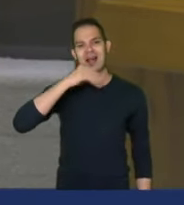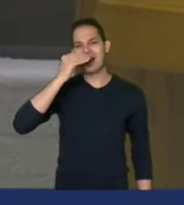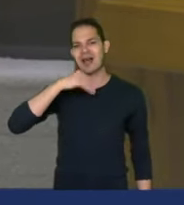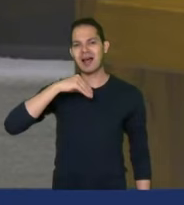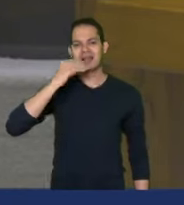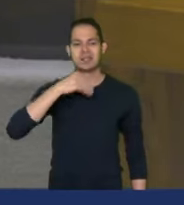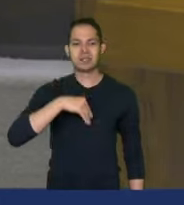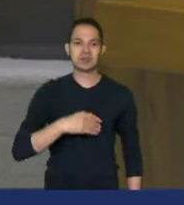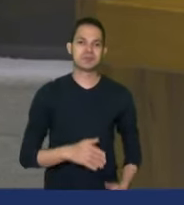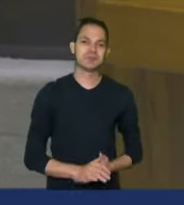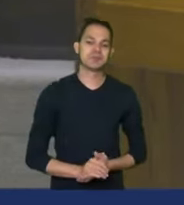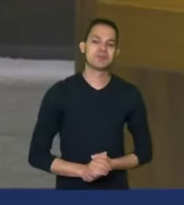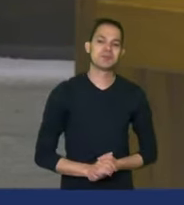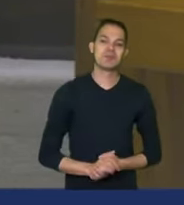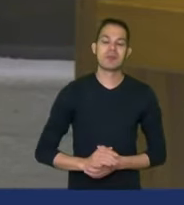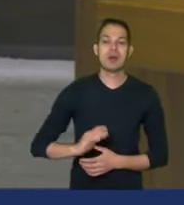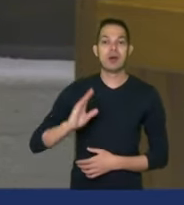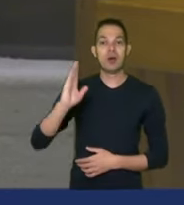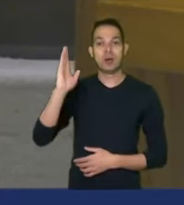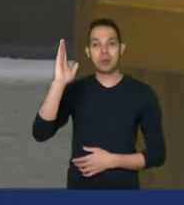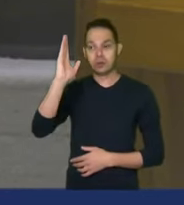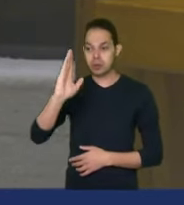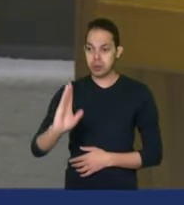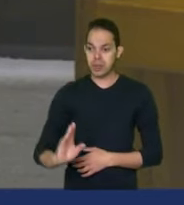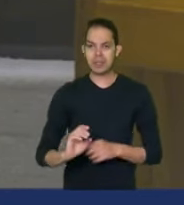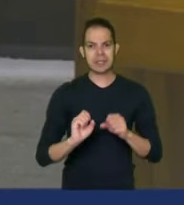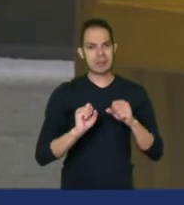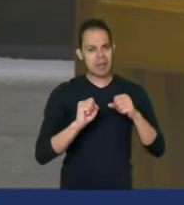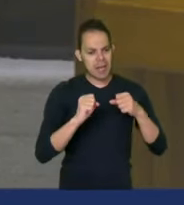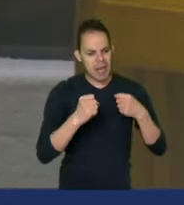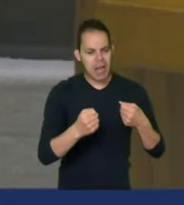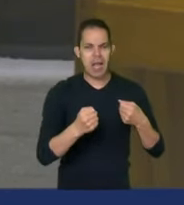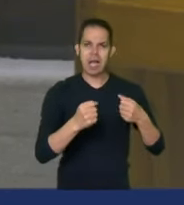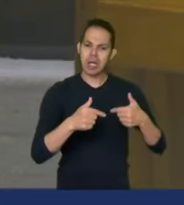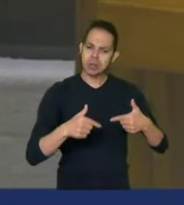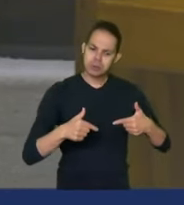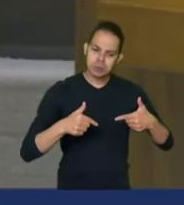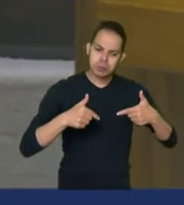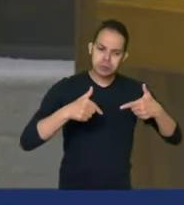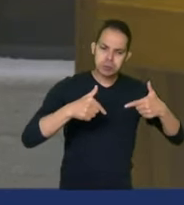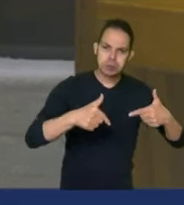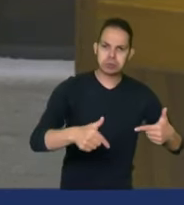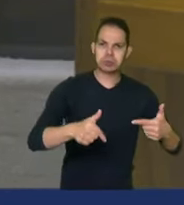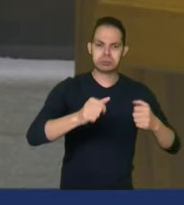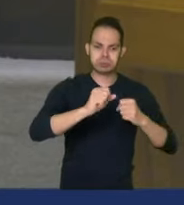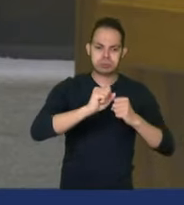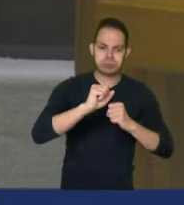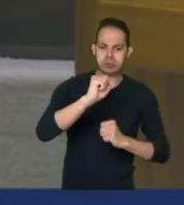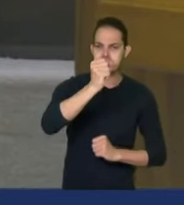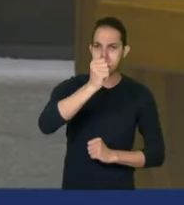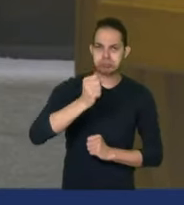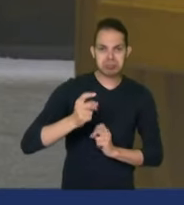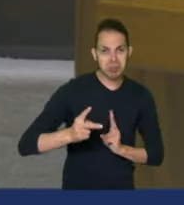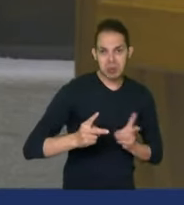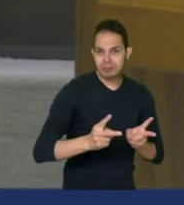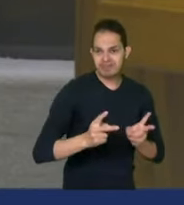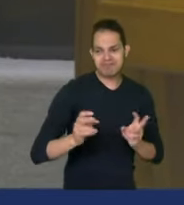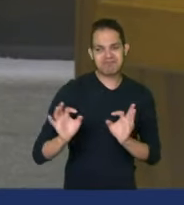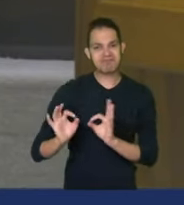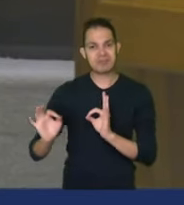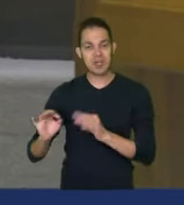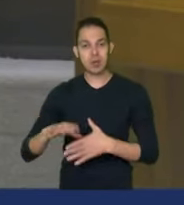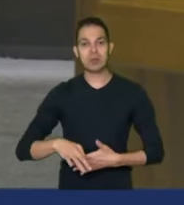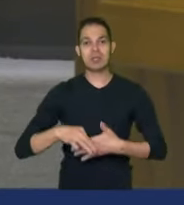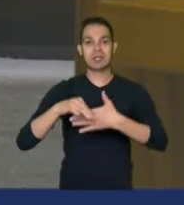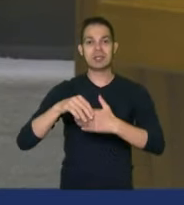quer de fato defender e trabalhar pela sua grandeza. Como já foi dito aqui pelo nosso líder